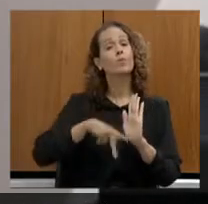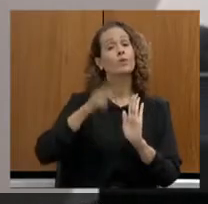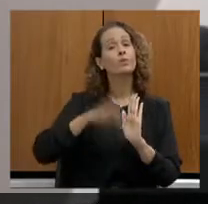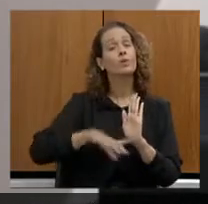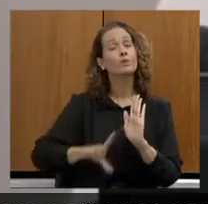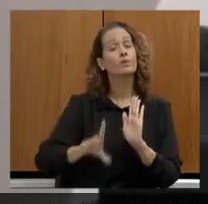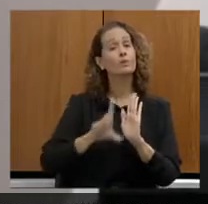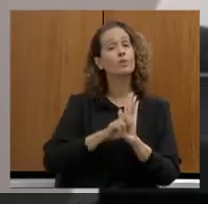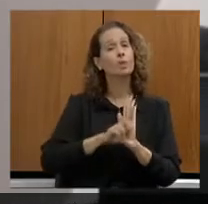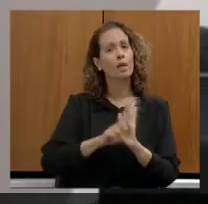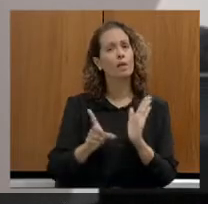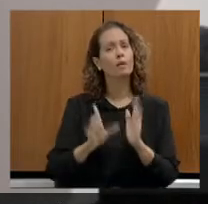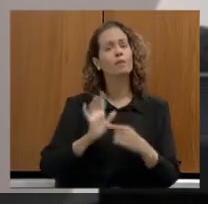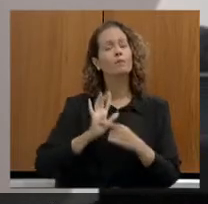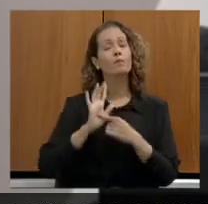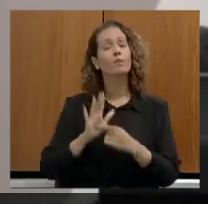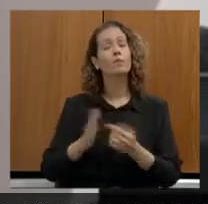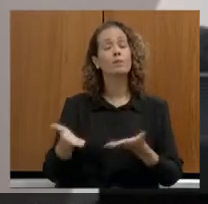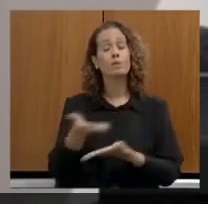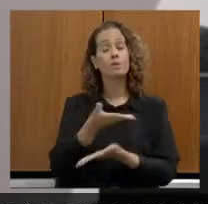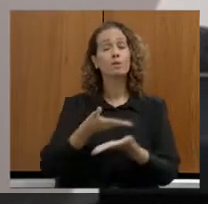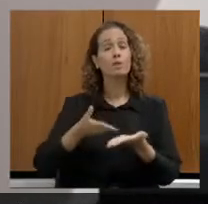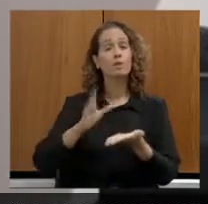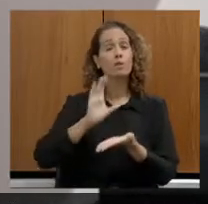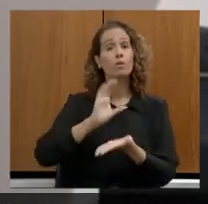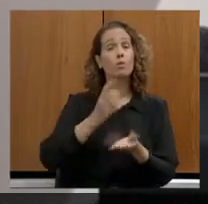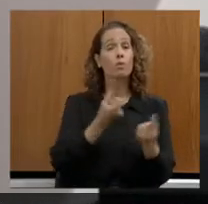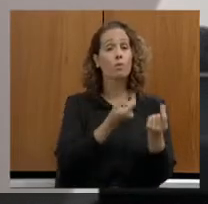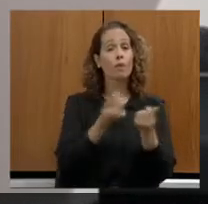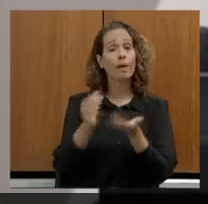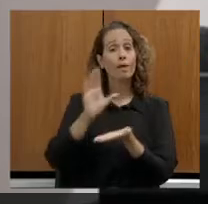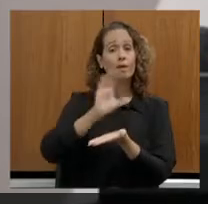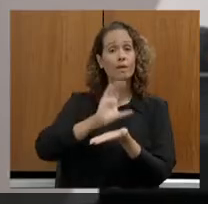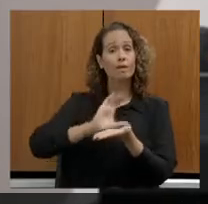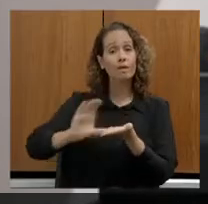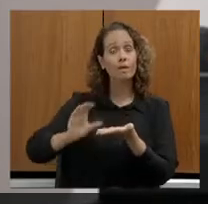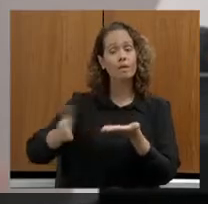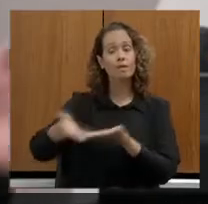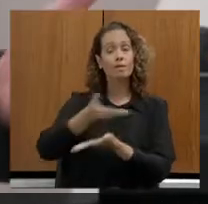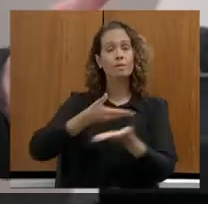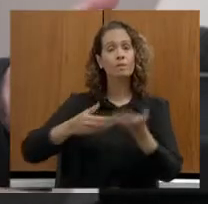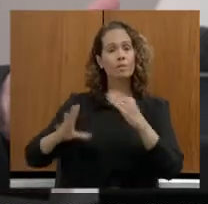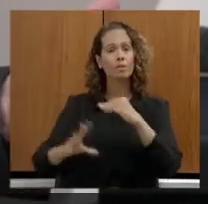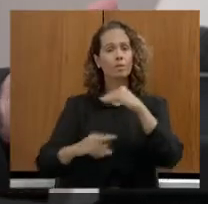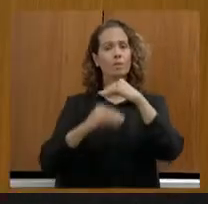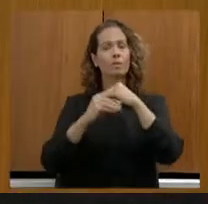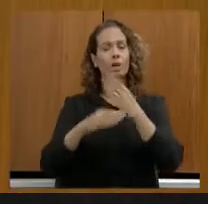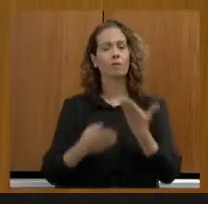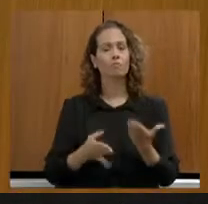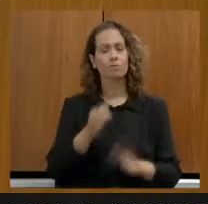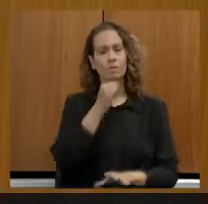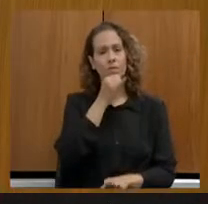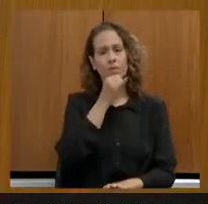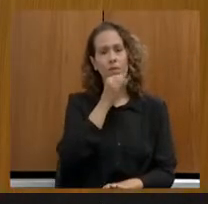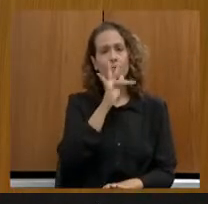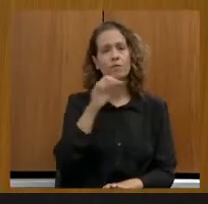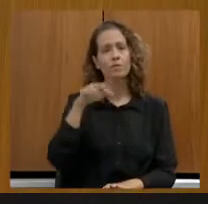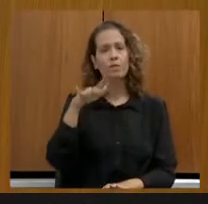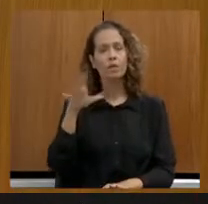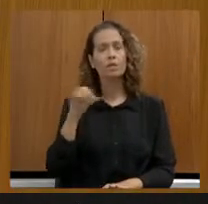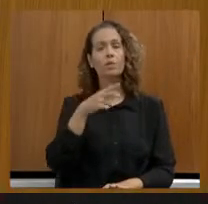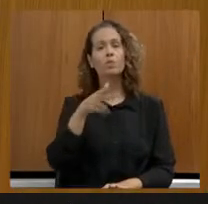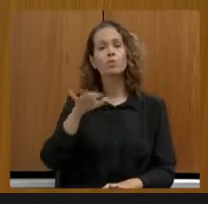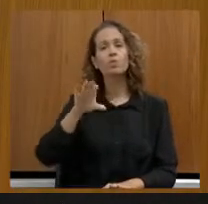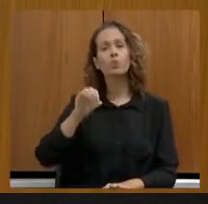que institui uma transferência de renda complementar em Minas Gerais a Fundação João Pinheiro do governo